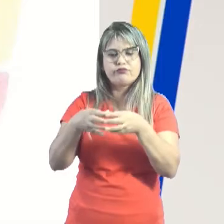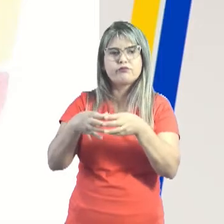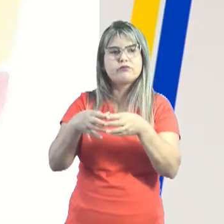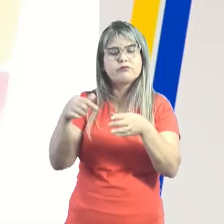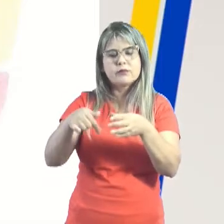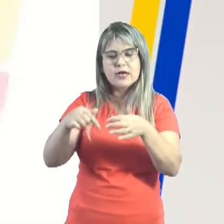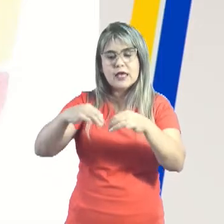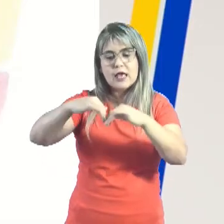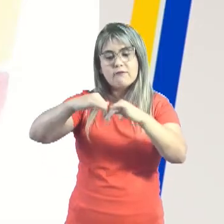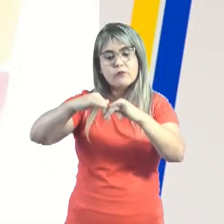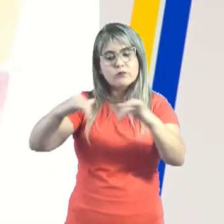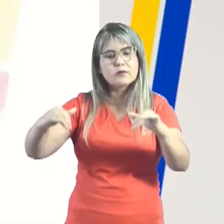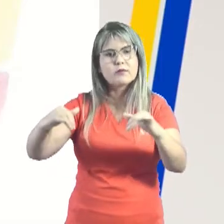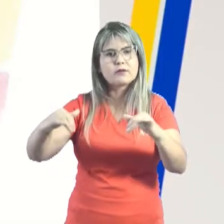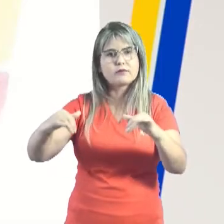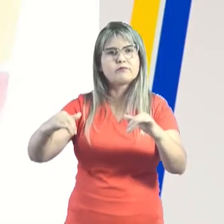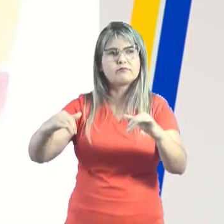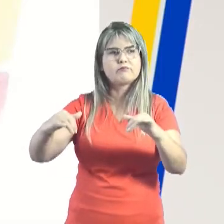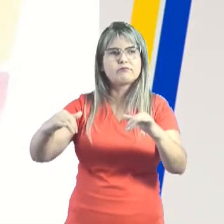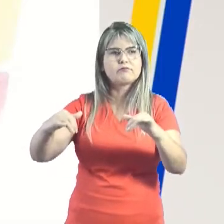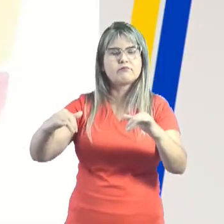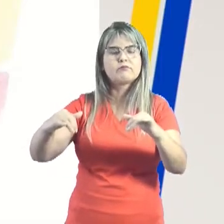nutrientes do sangue.